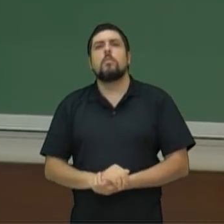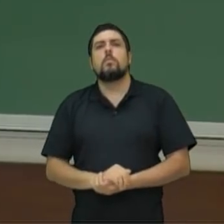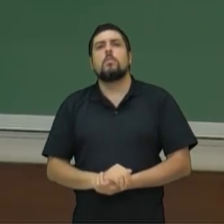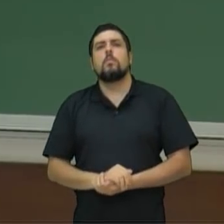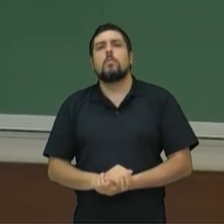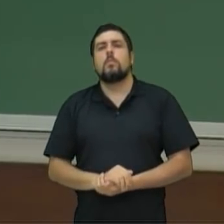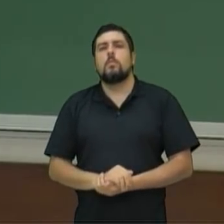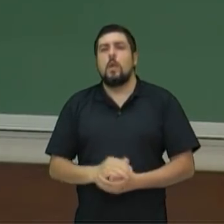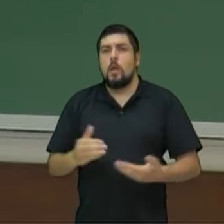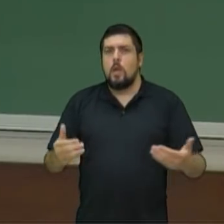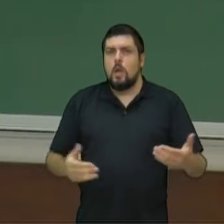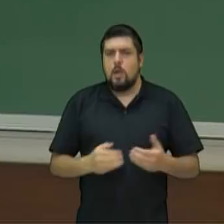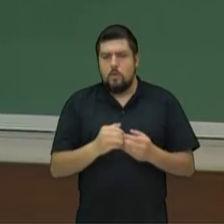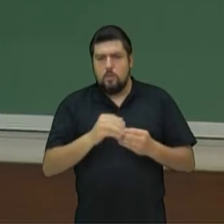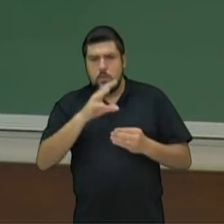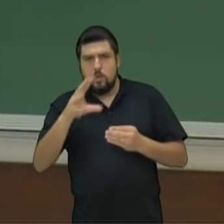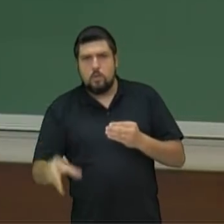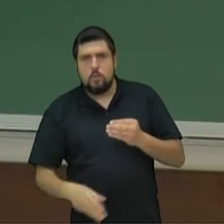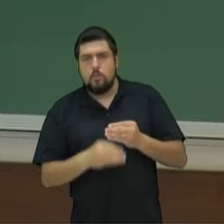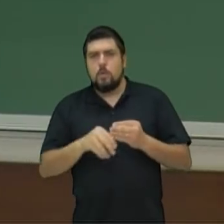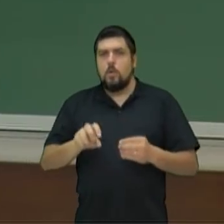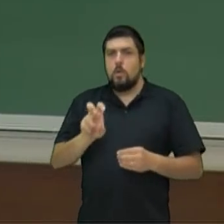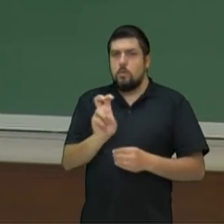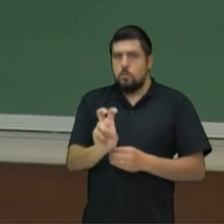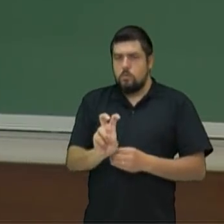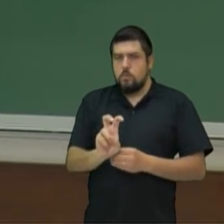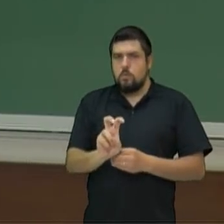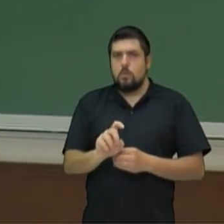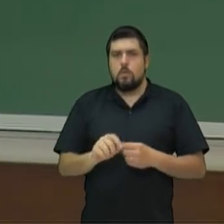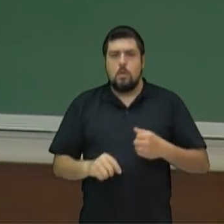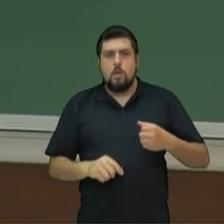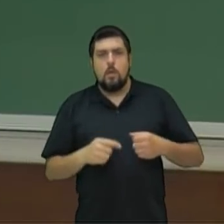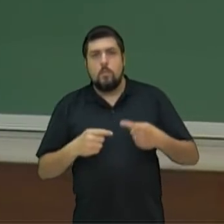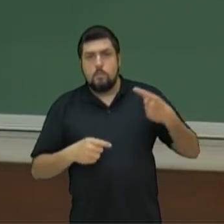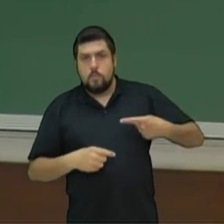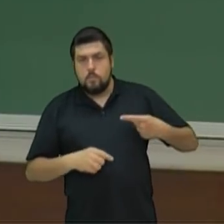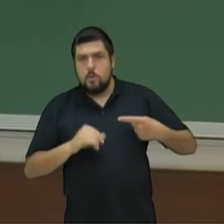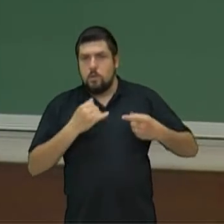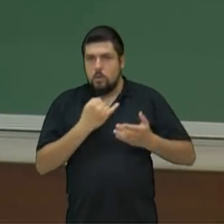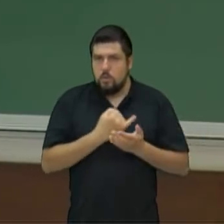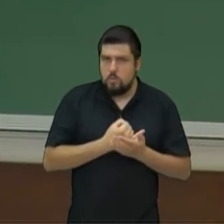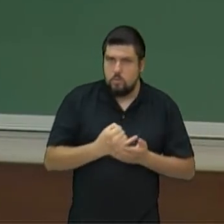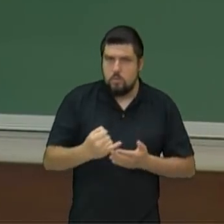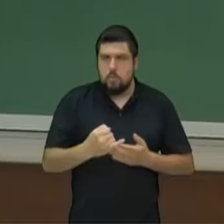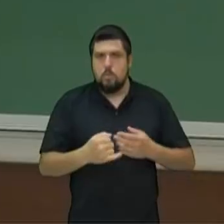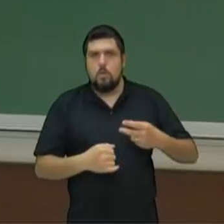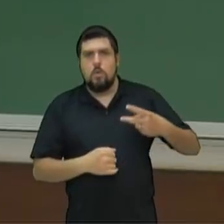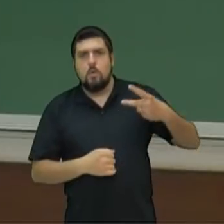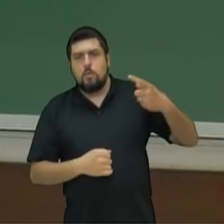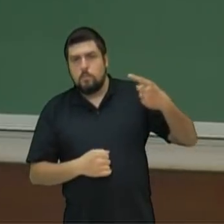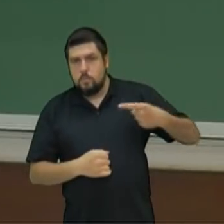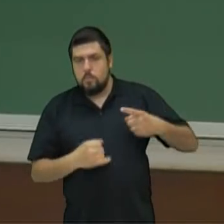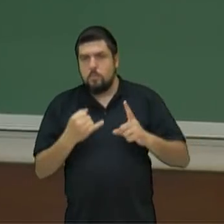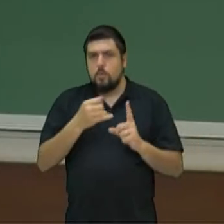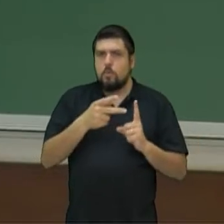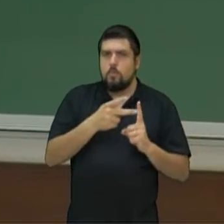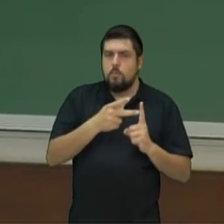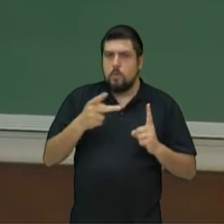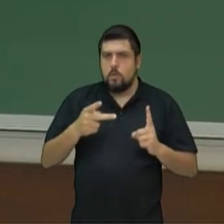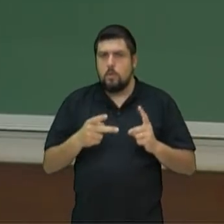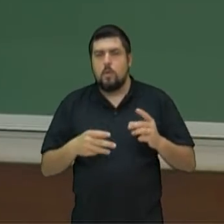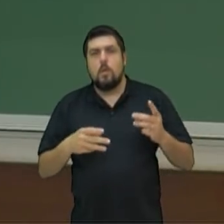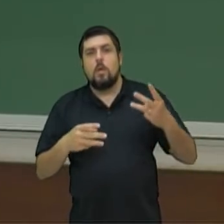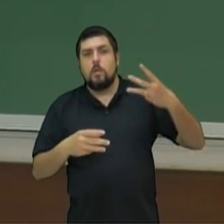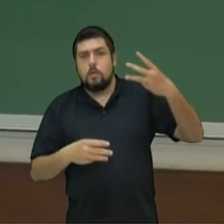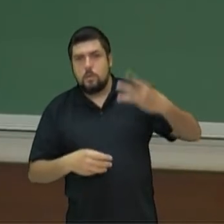Parágrafo 5º agora, que é a conclusão. Vimos a introdução, primeiro parágrafo, transformação pessoal, terceiro